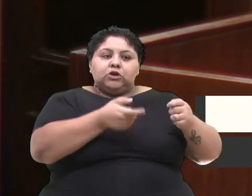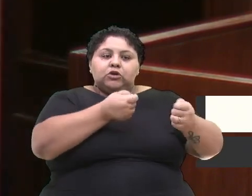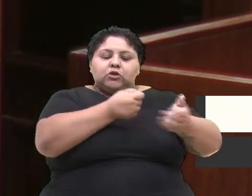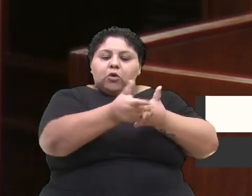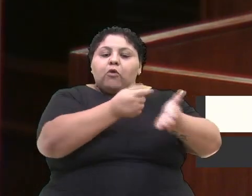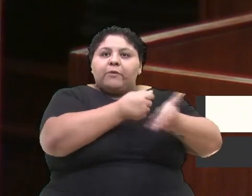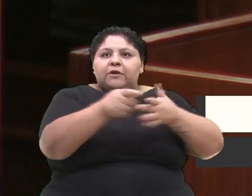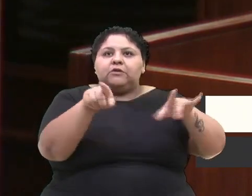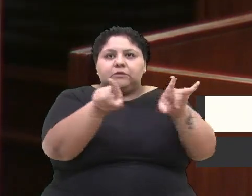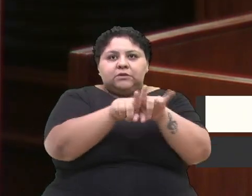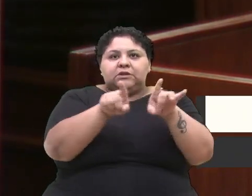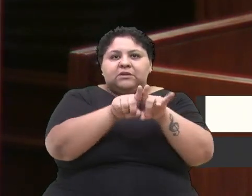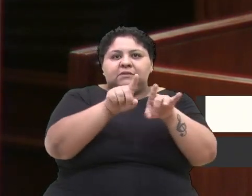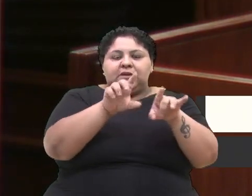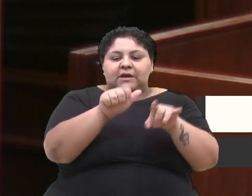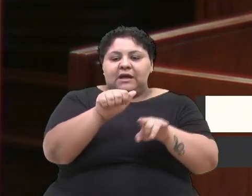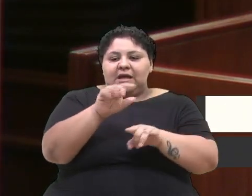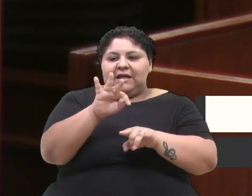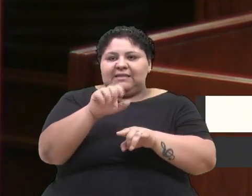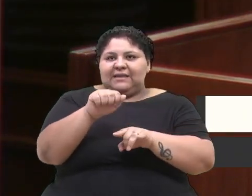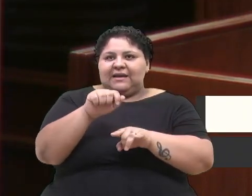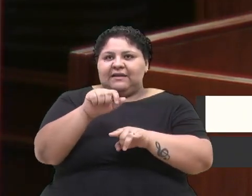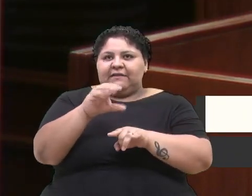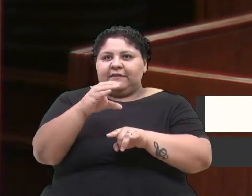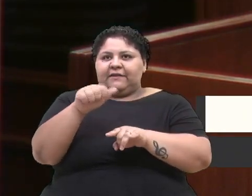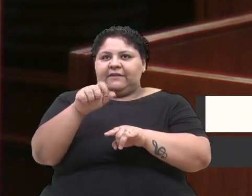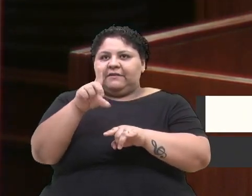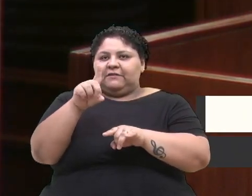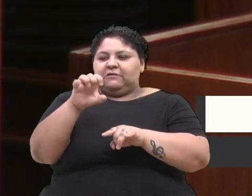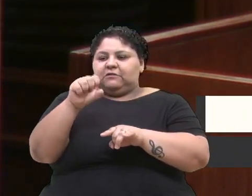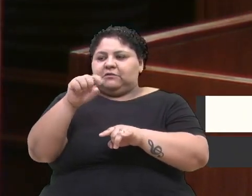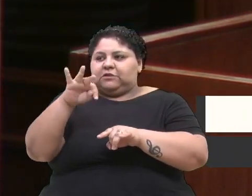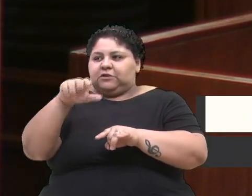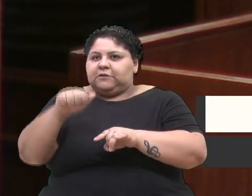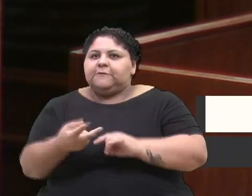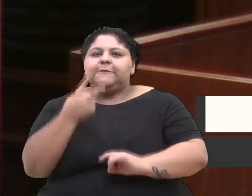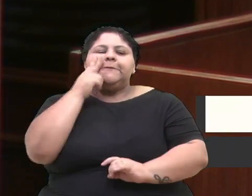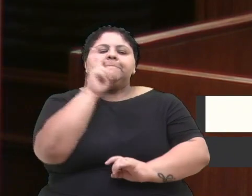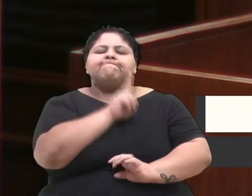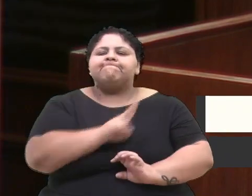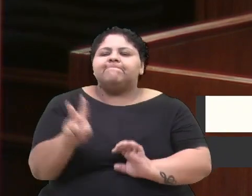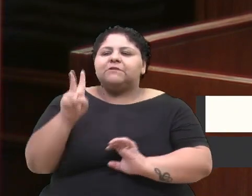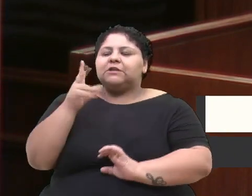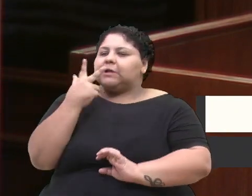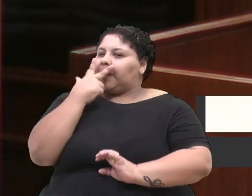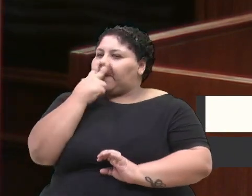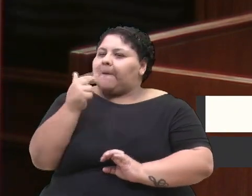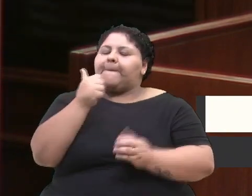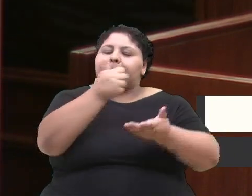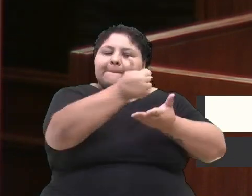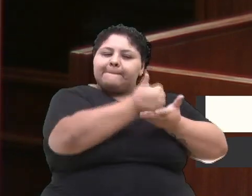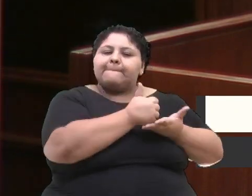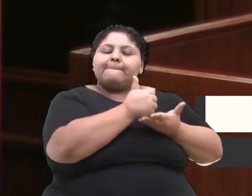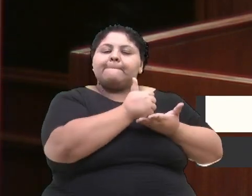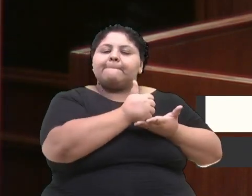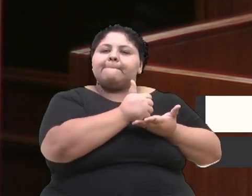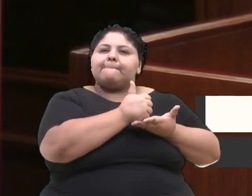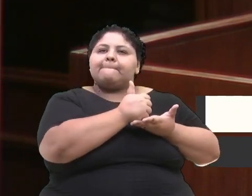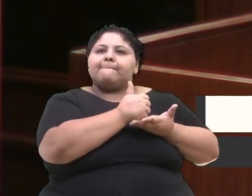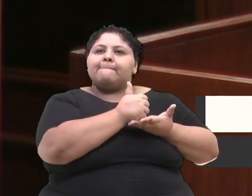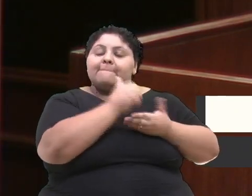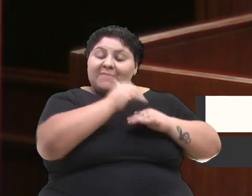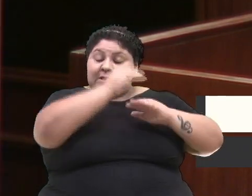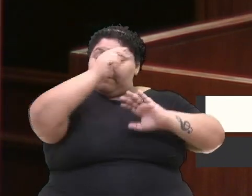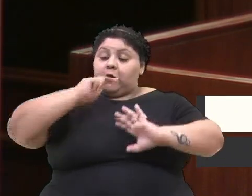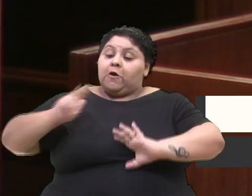e atacadistas. Com um olhar voltado para o mesmo horizonte, buscava-se a maior